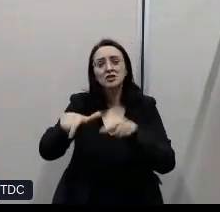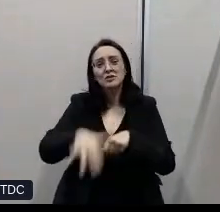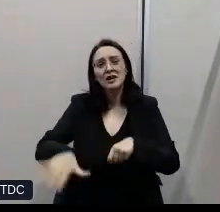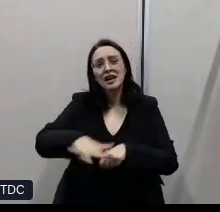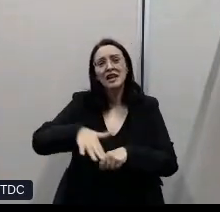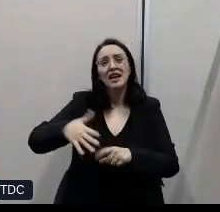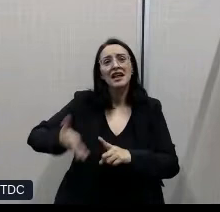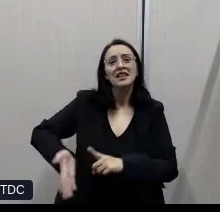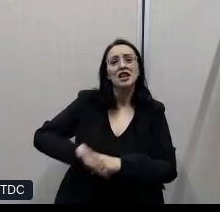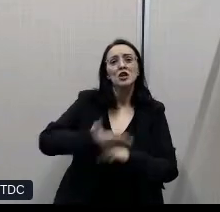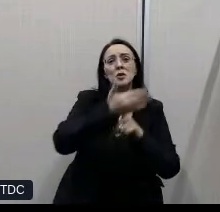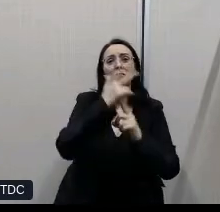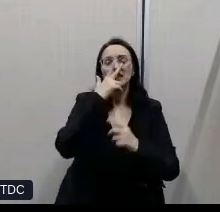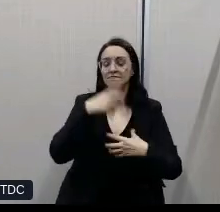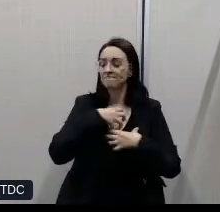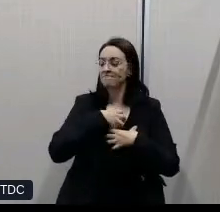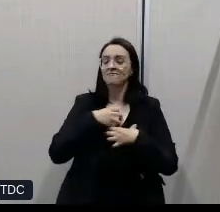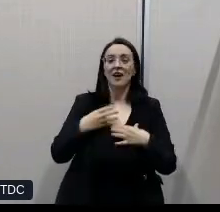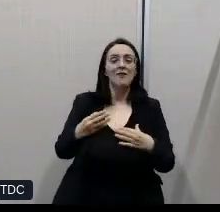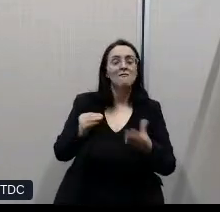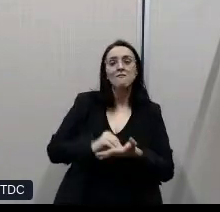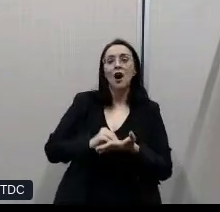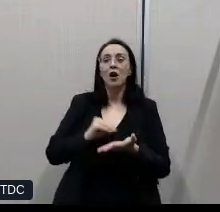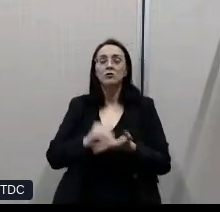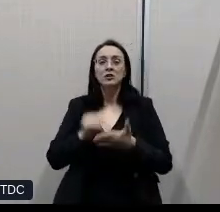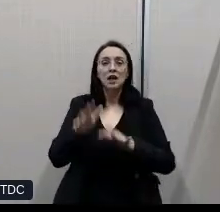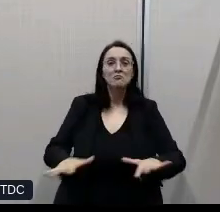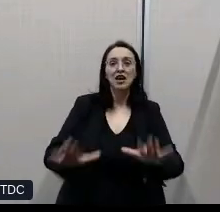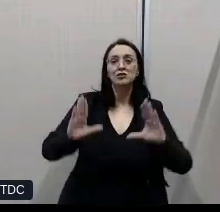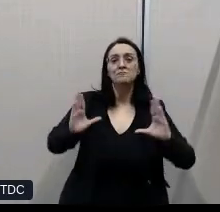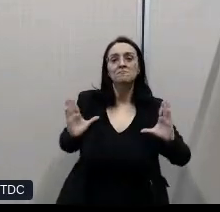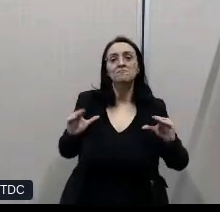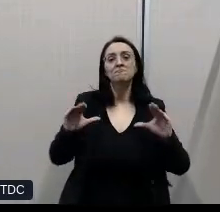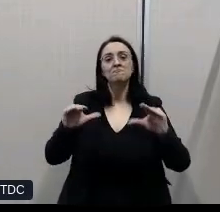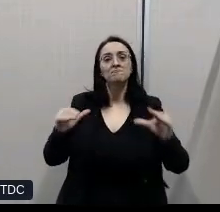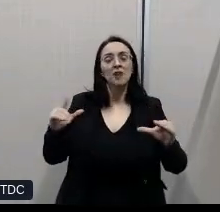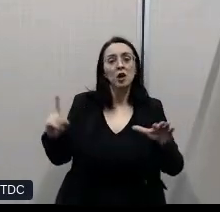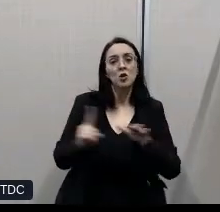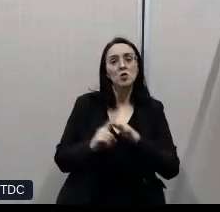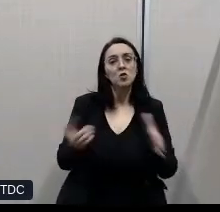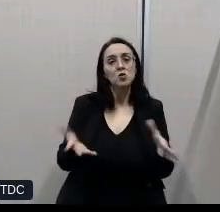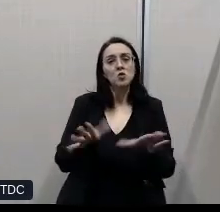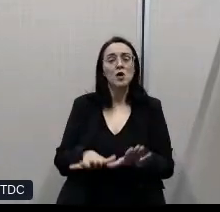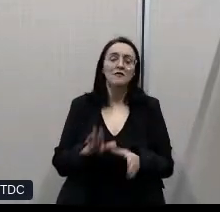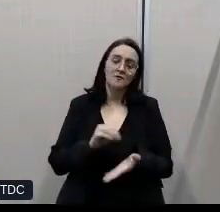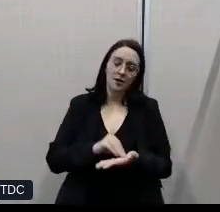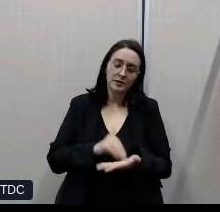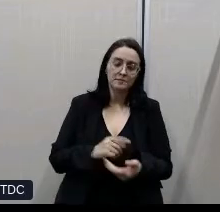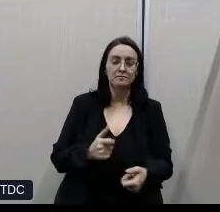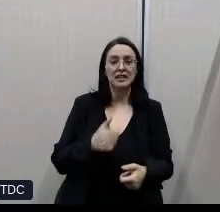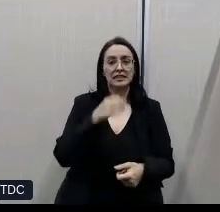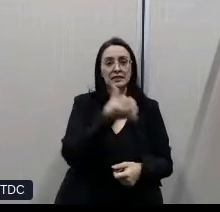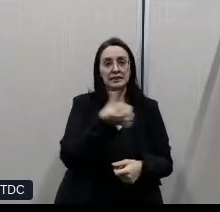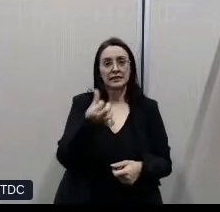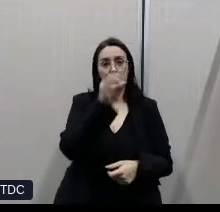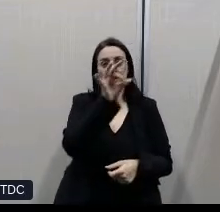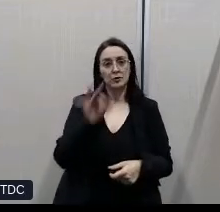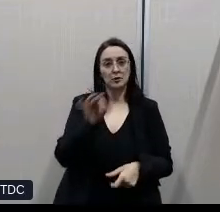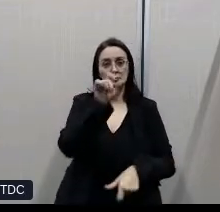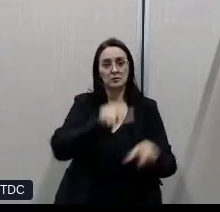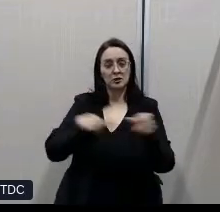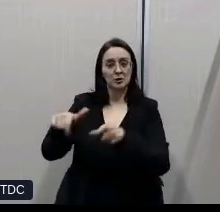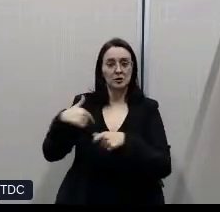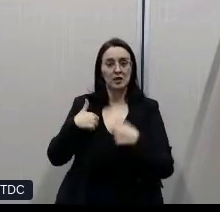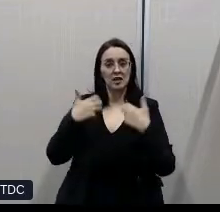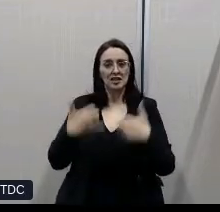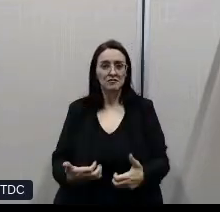áreas de tecnologia, sentem falta de um ambiente mais tranquilo e mais inclusivo. E para mais de 66% das